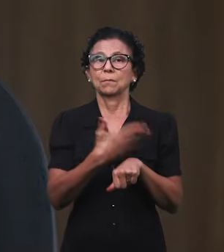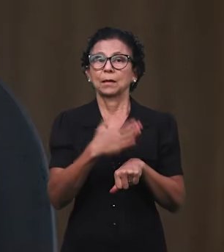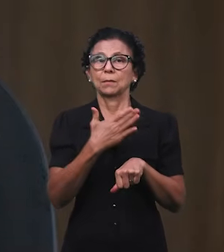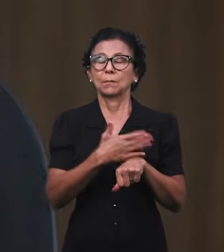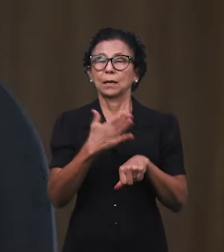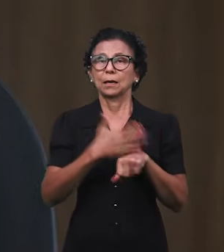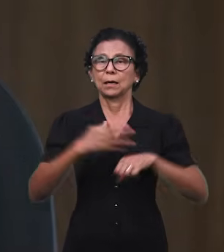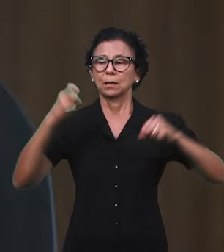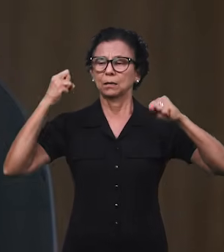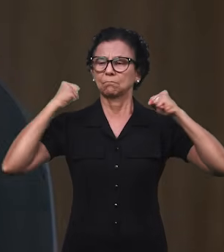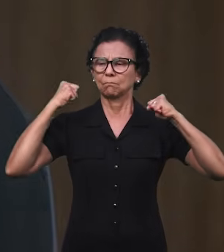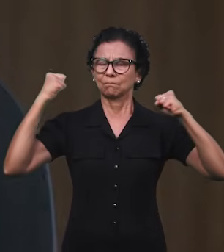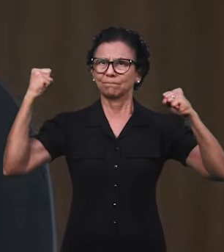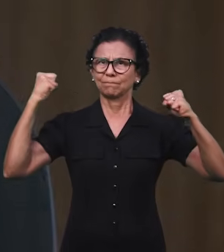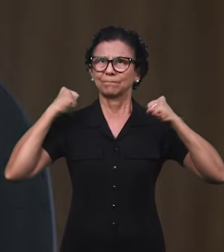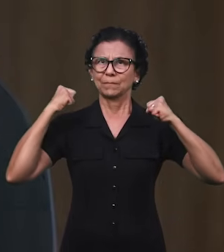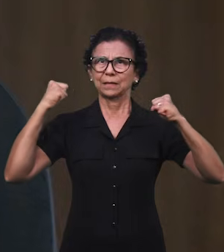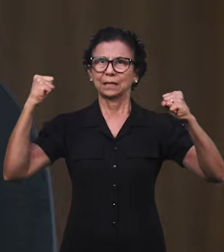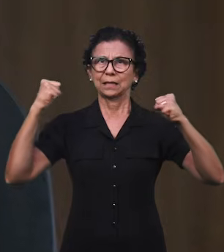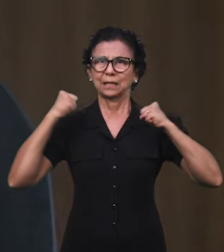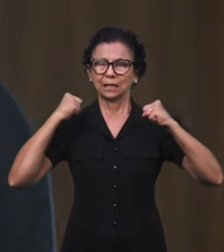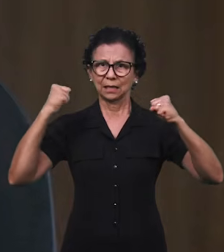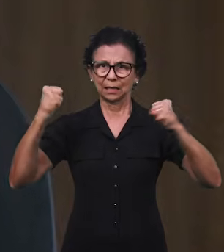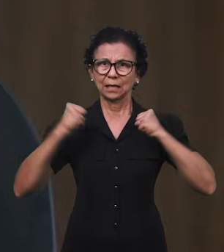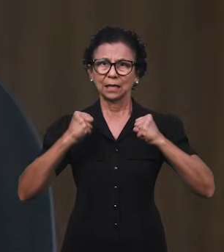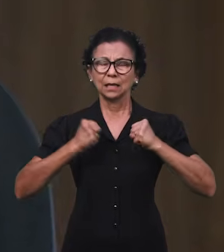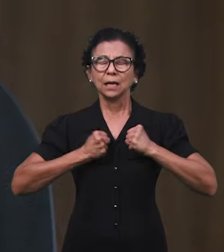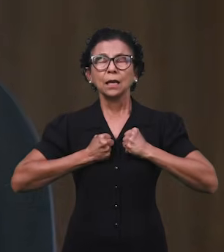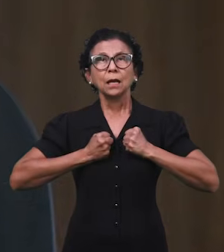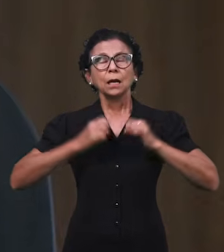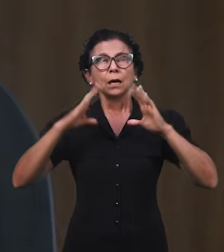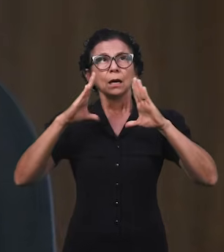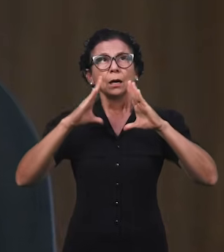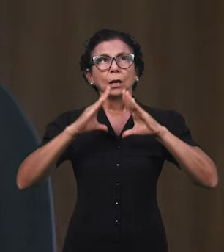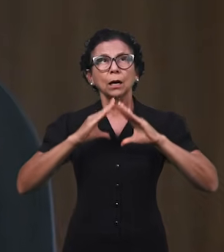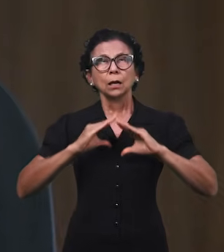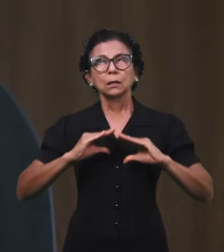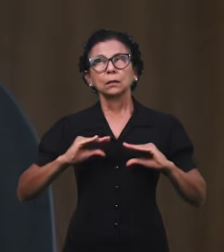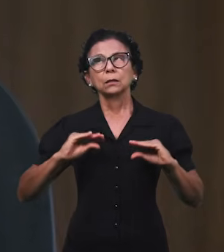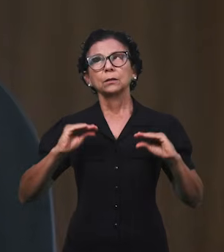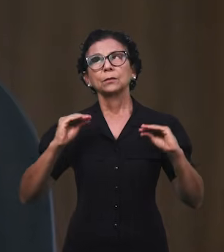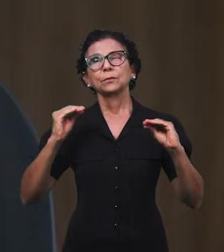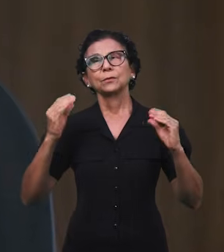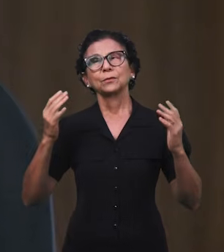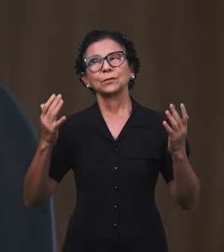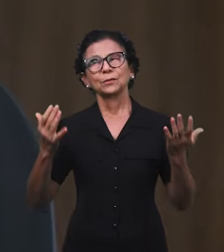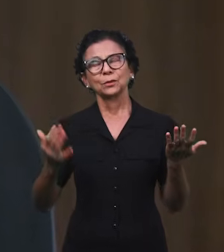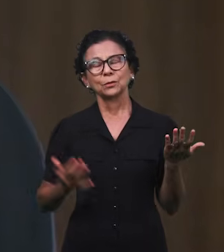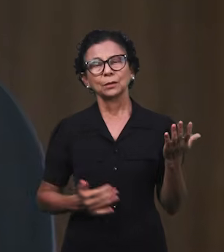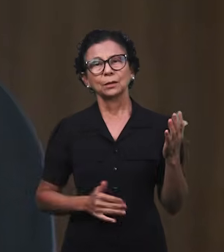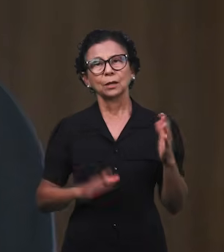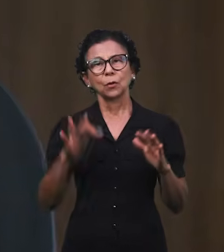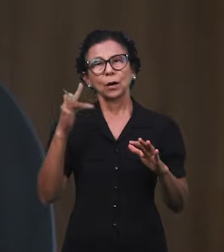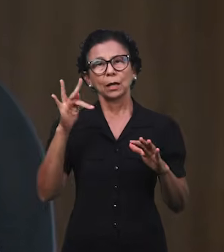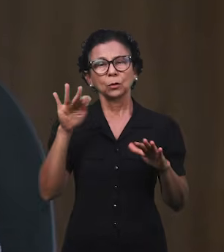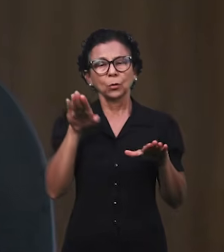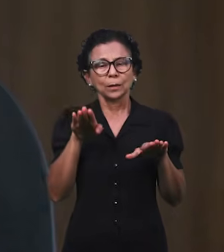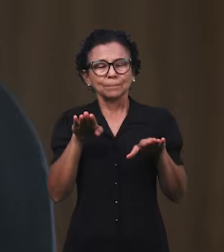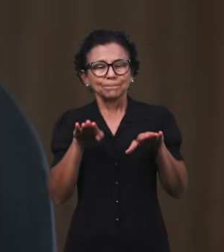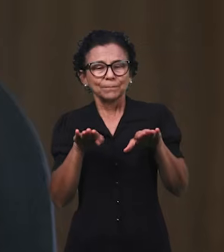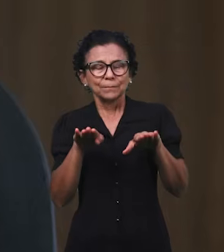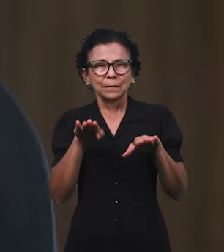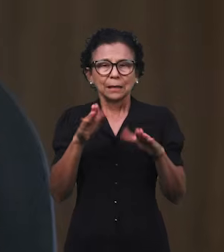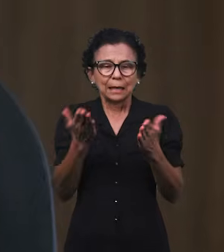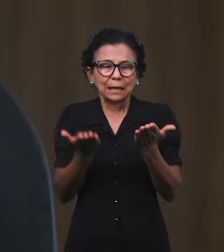praticando, o bem-estar que aquele exercício vai te trazer, ele vai regular a dor. Então, e uma